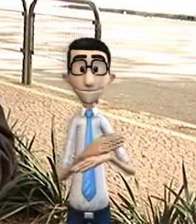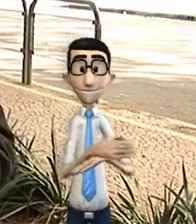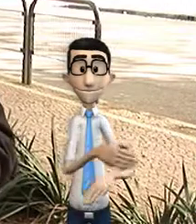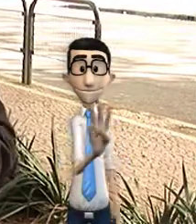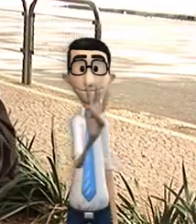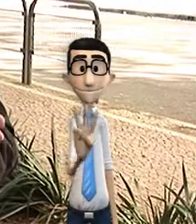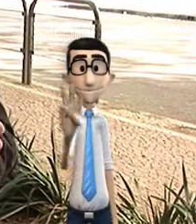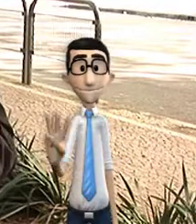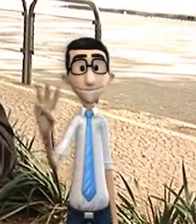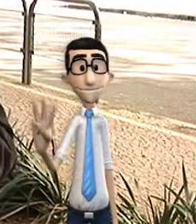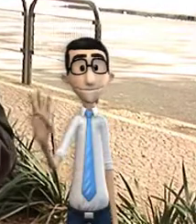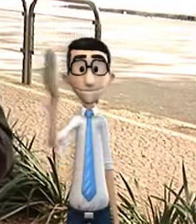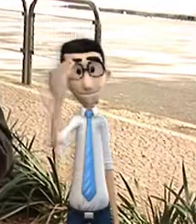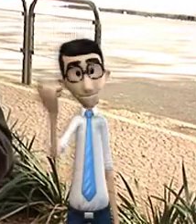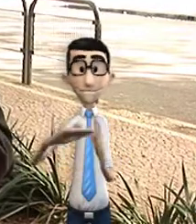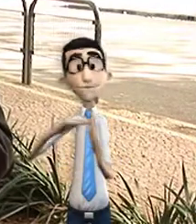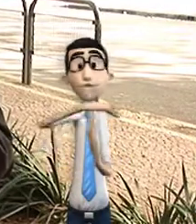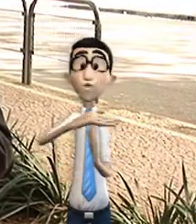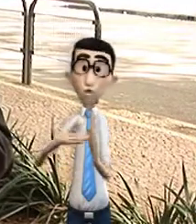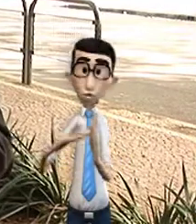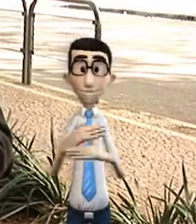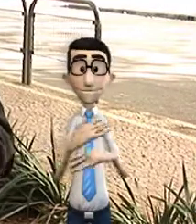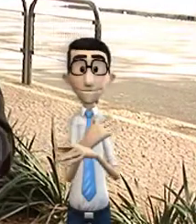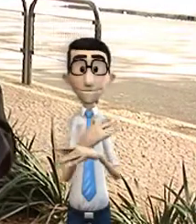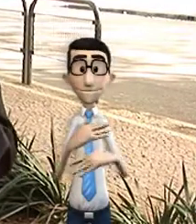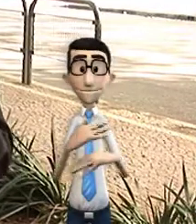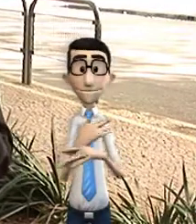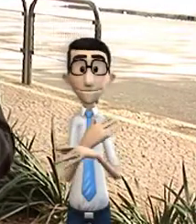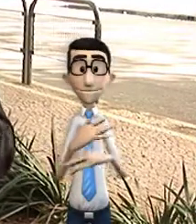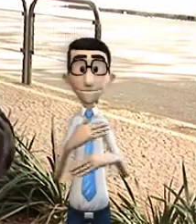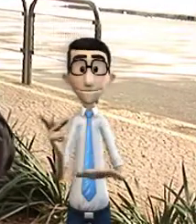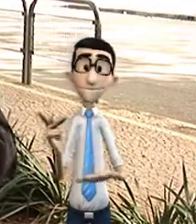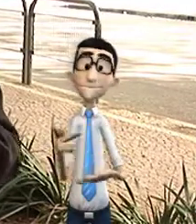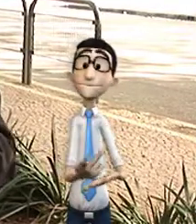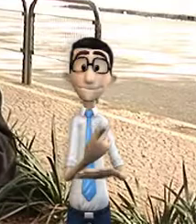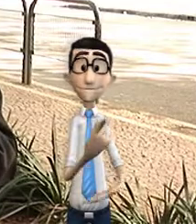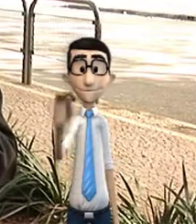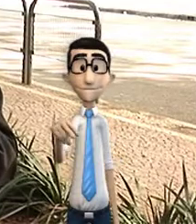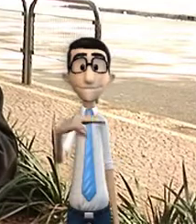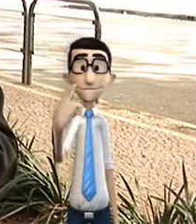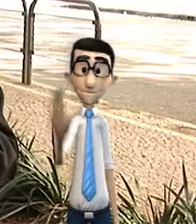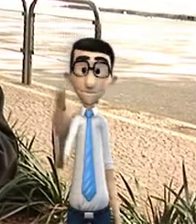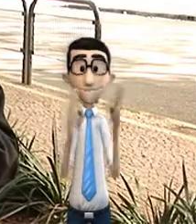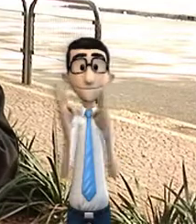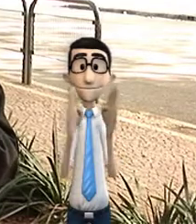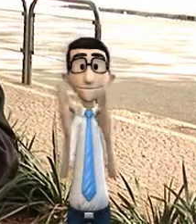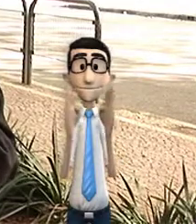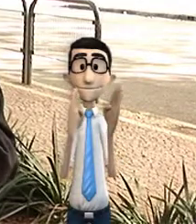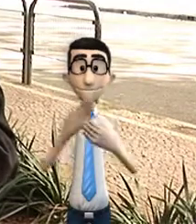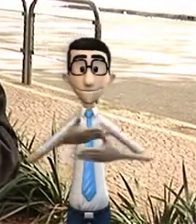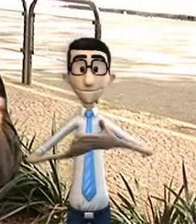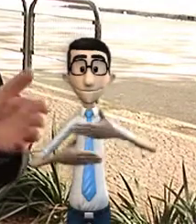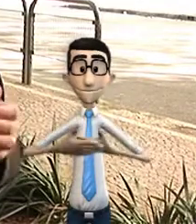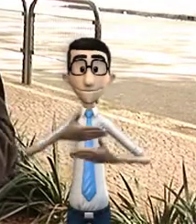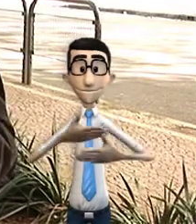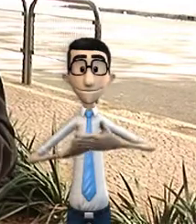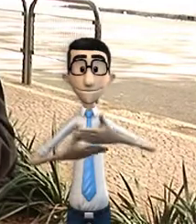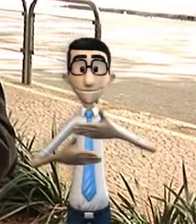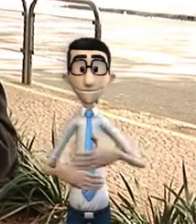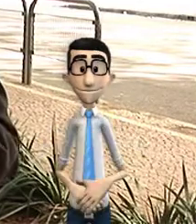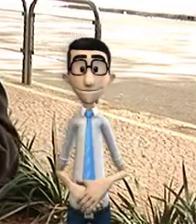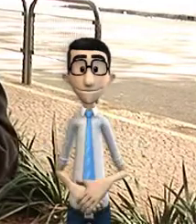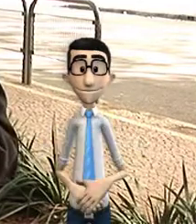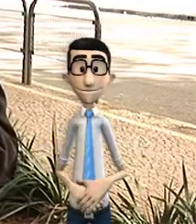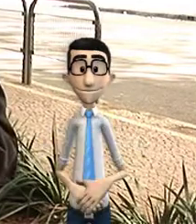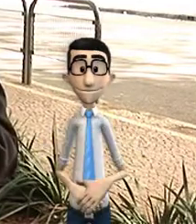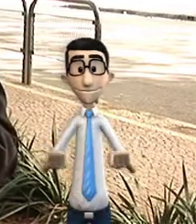bom. Acessando o site visitesaopaulo.com, você vai ficar sabendo de tudo o que acontece em nossa cidade. Acesse ou interaja